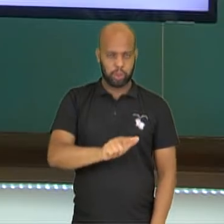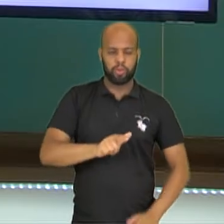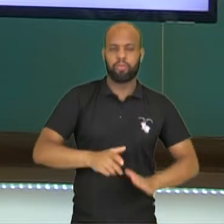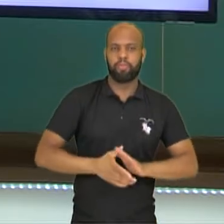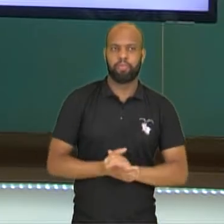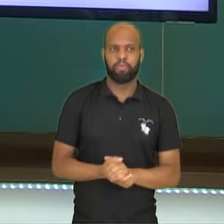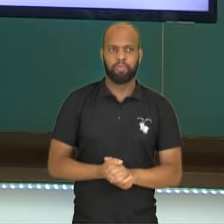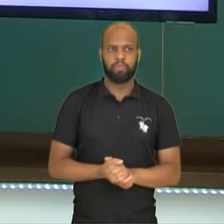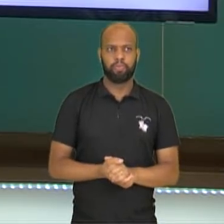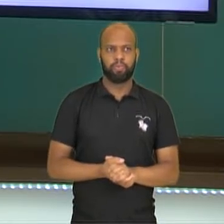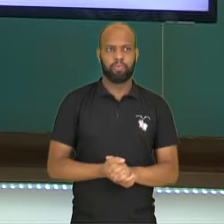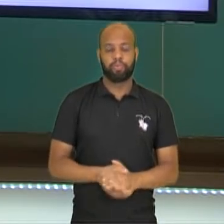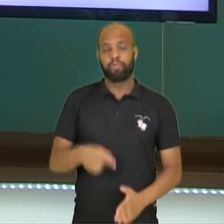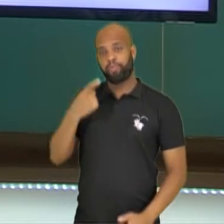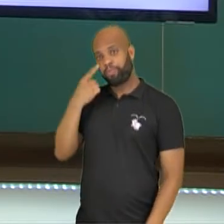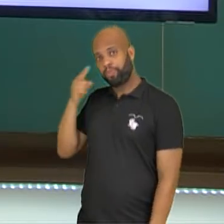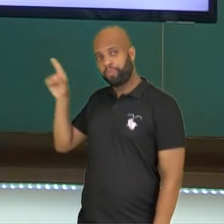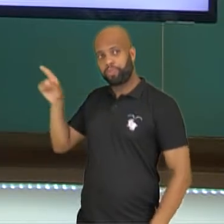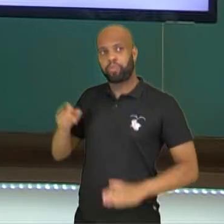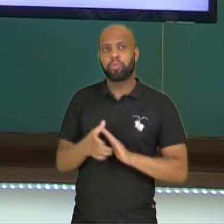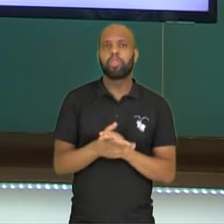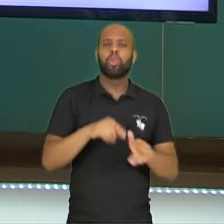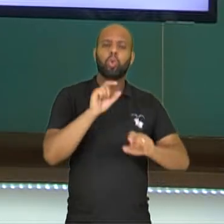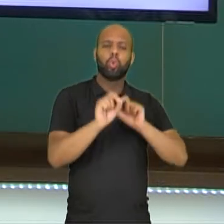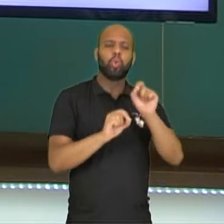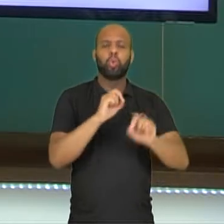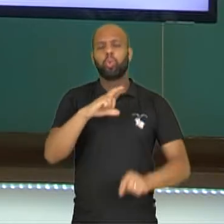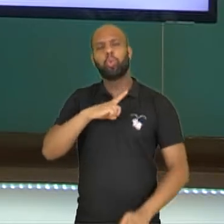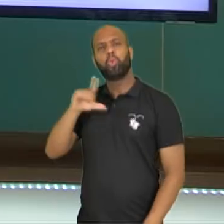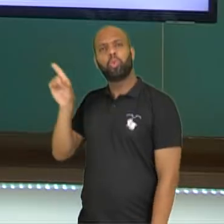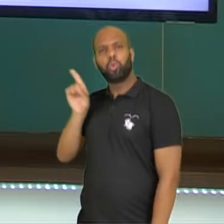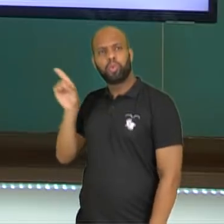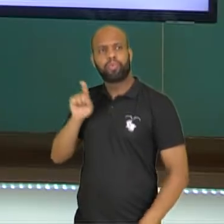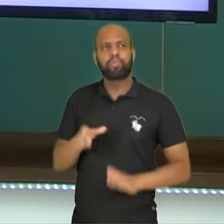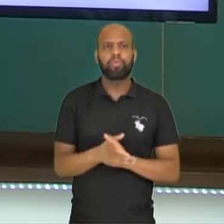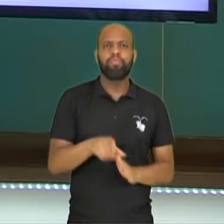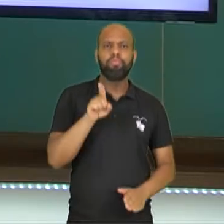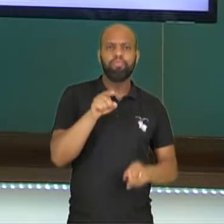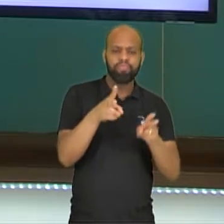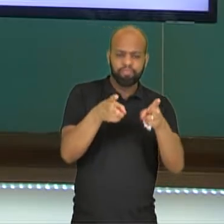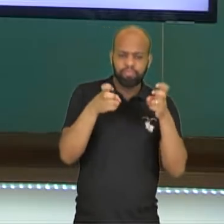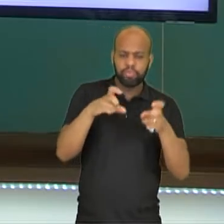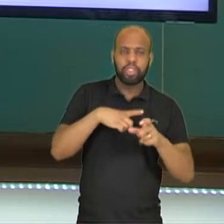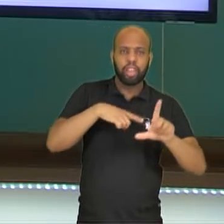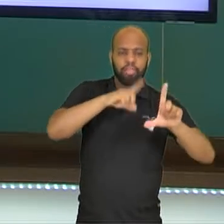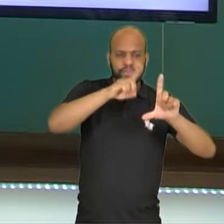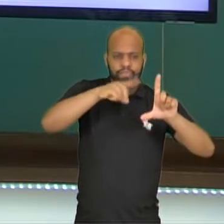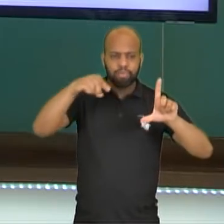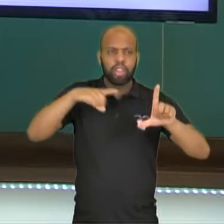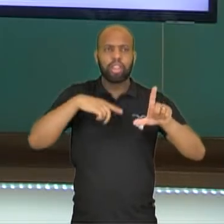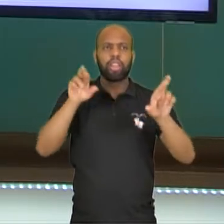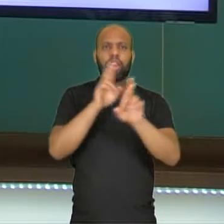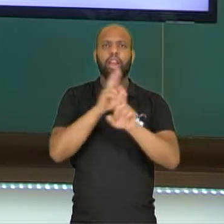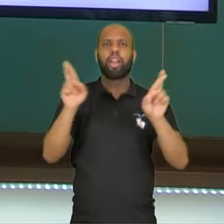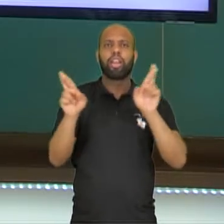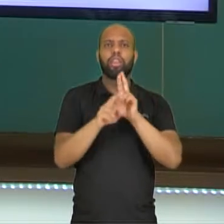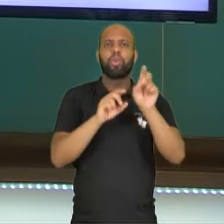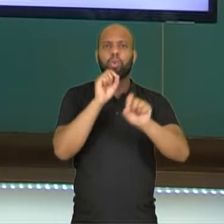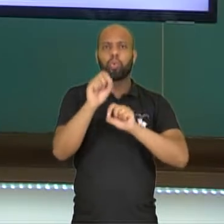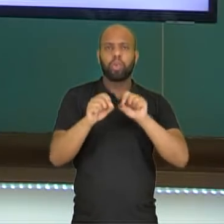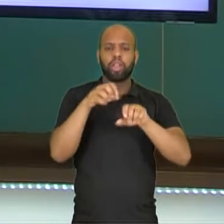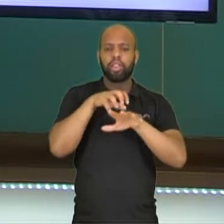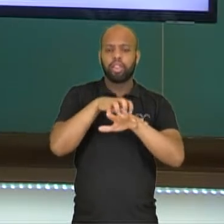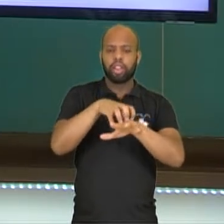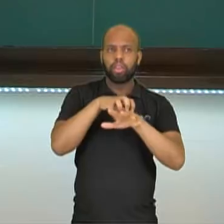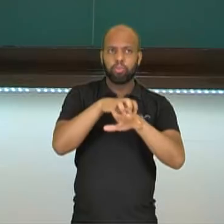certo? Então aqui, ó, o que a gente tem, né? Vocês podem perceber que esse gráfico está relacionando basicamente a ideia do